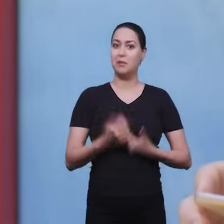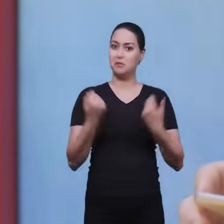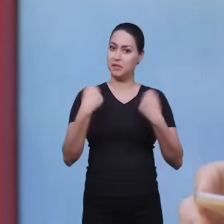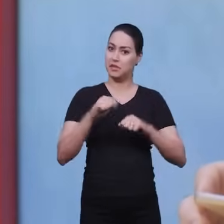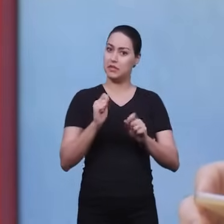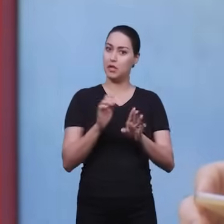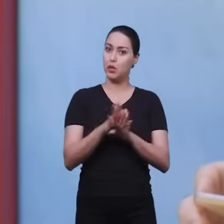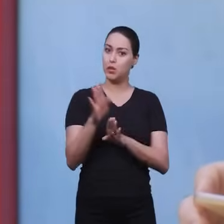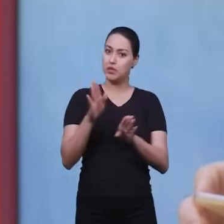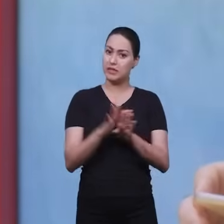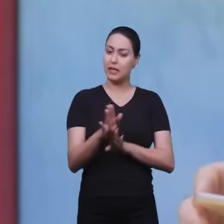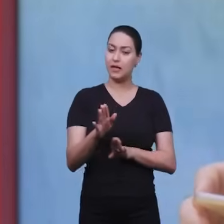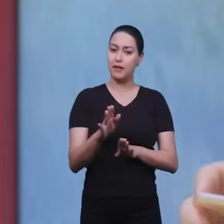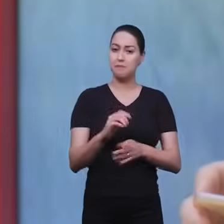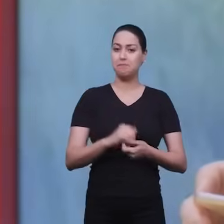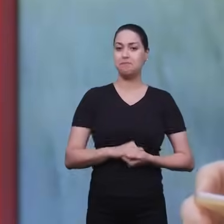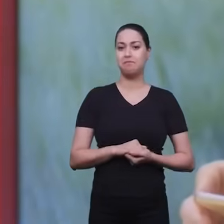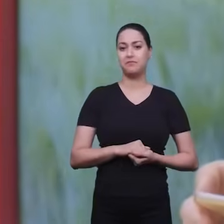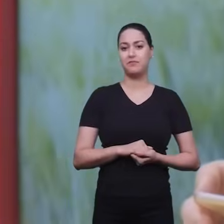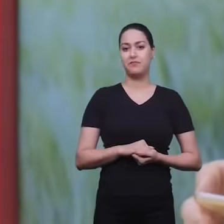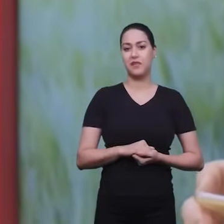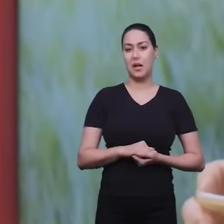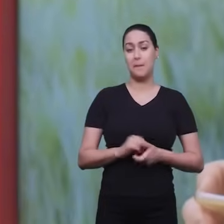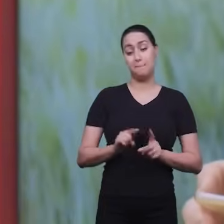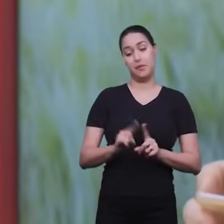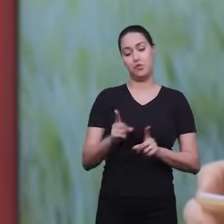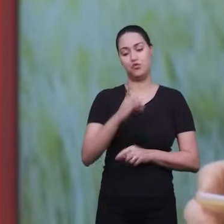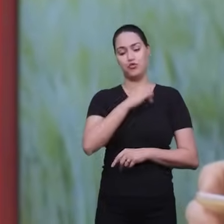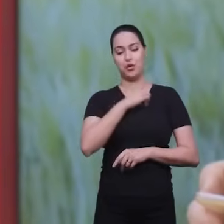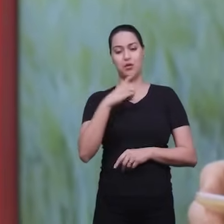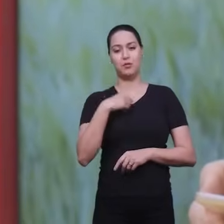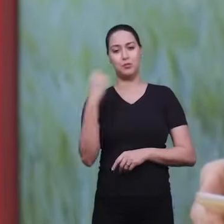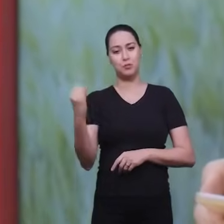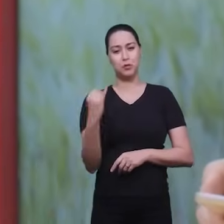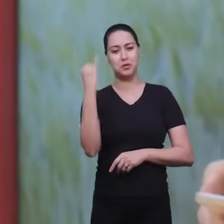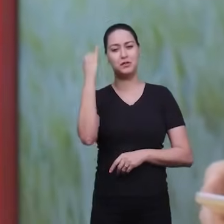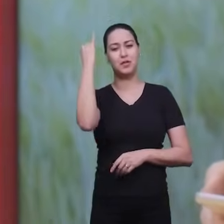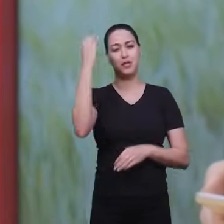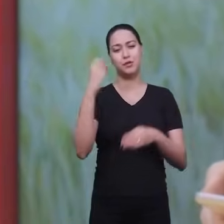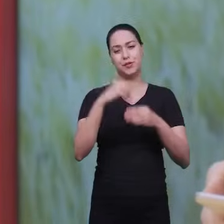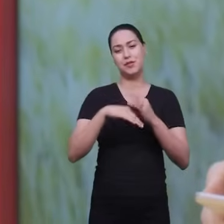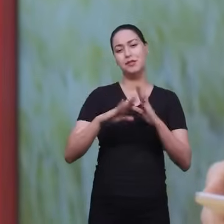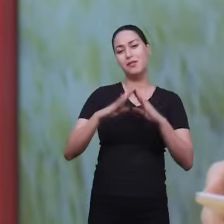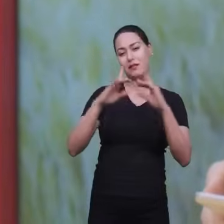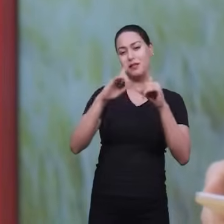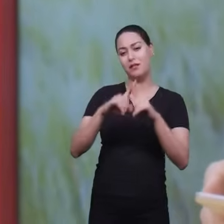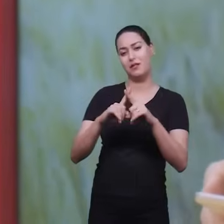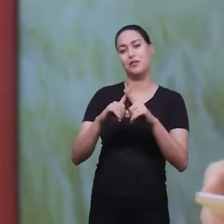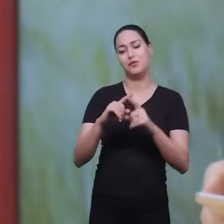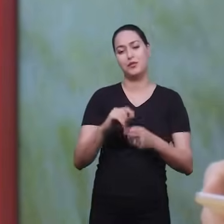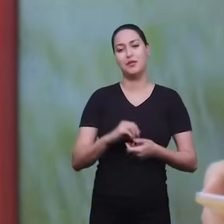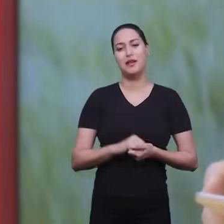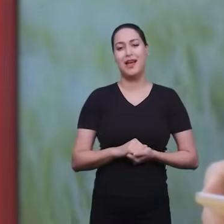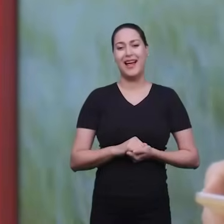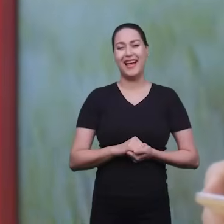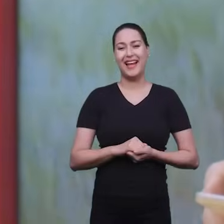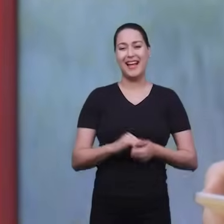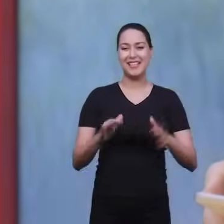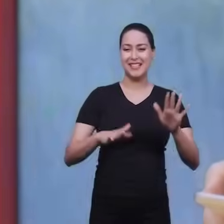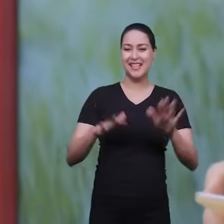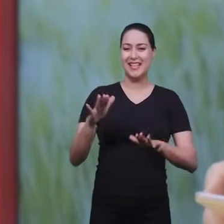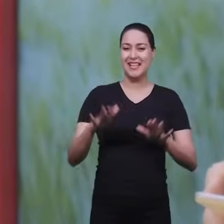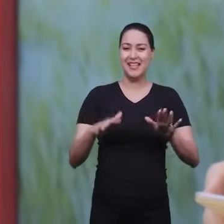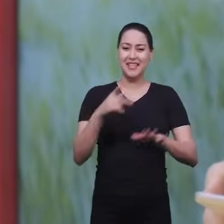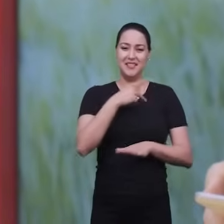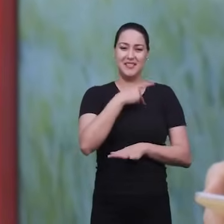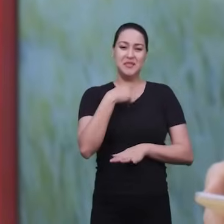tem que ser orientado Então mas O diácono e tua importância tão grande do rebanho que às vezes tem espaço eu fico até